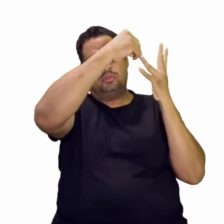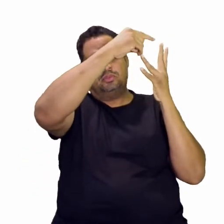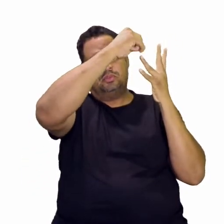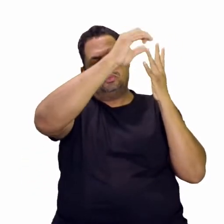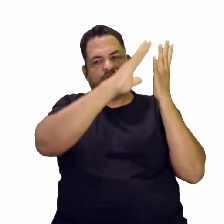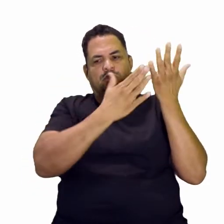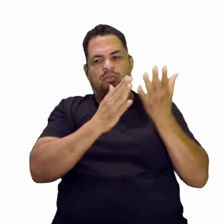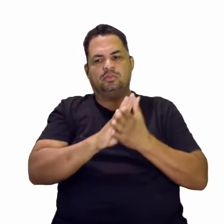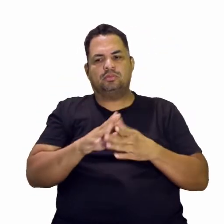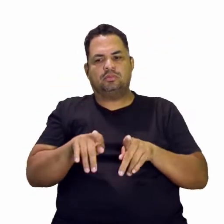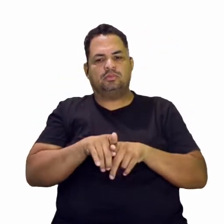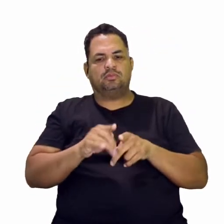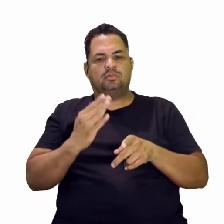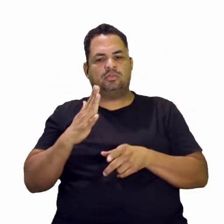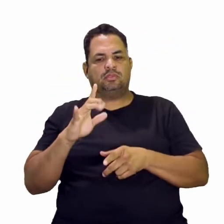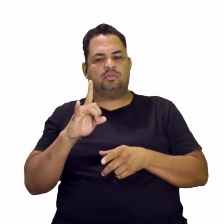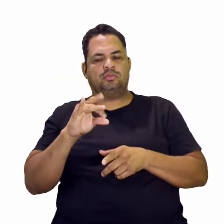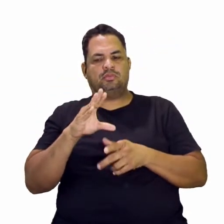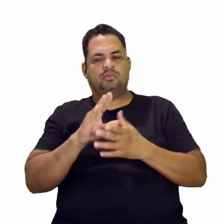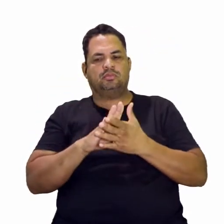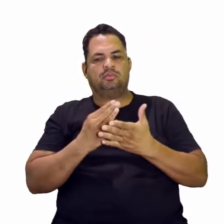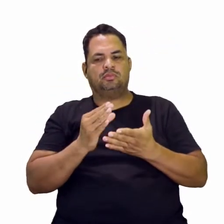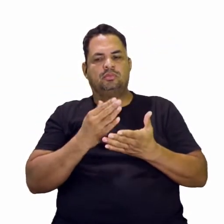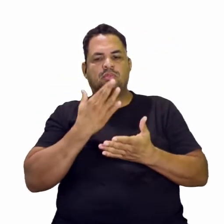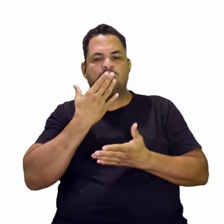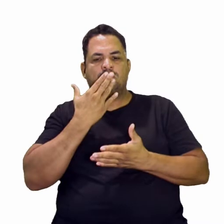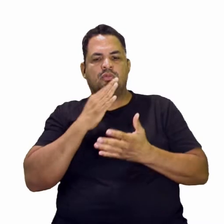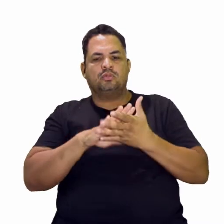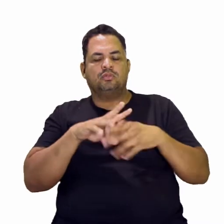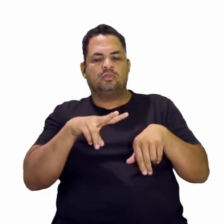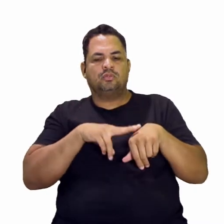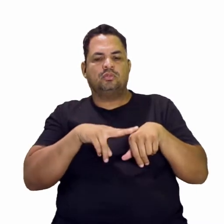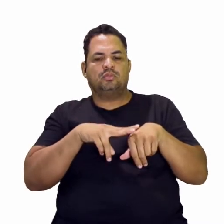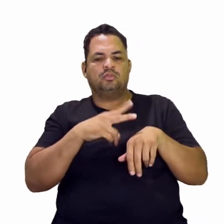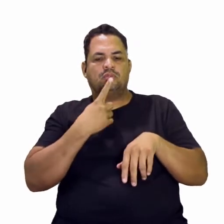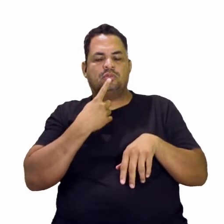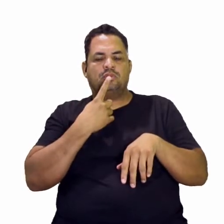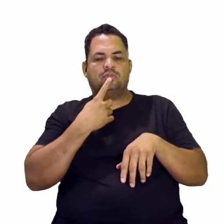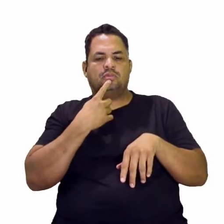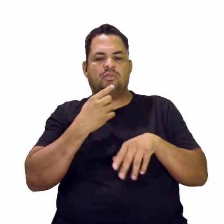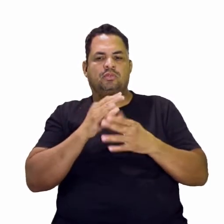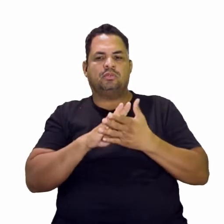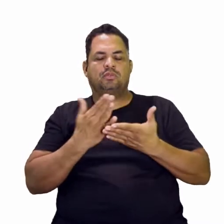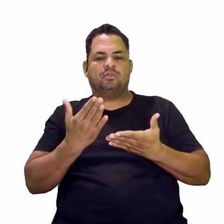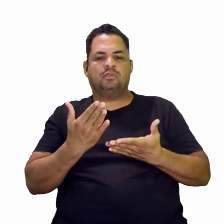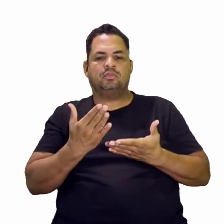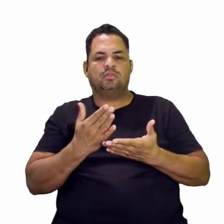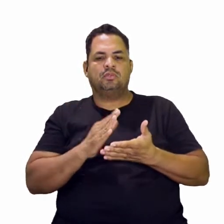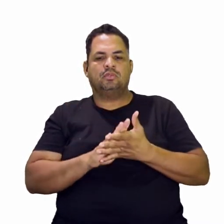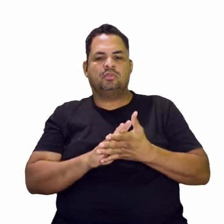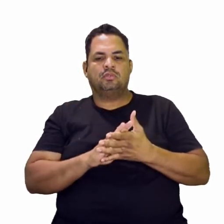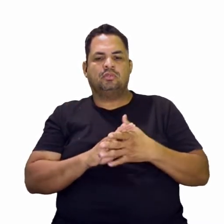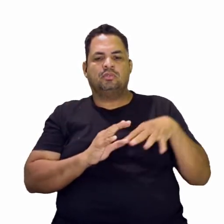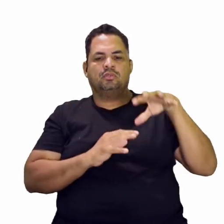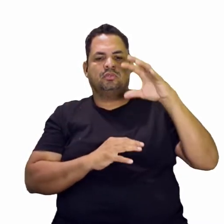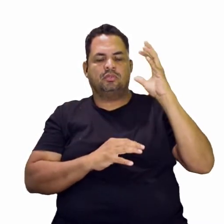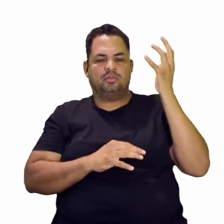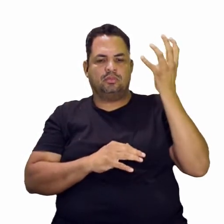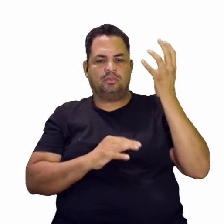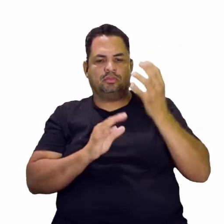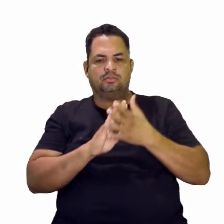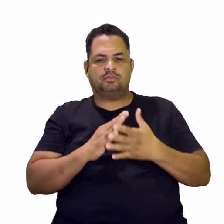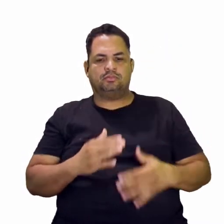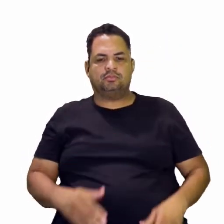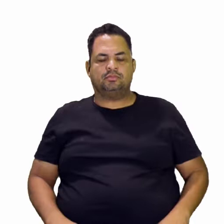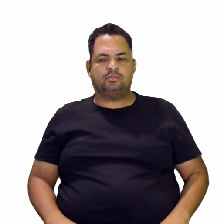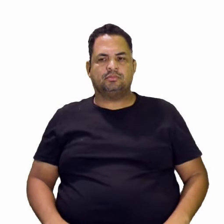dos vegetais, e os carotenoides, que são os pigmentos vermelhos, que também estão presentes aí nos vegetais. Então, esses